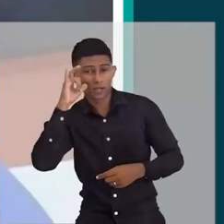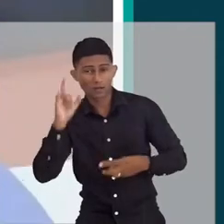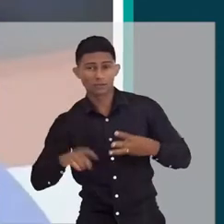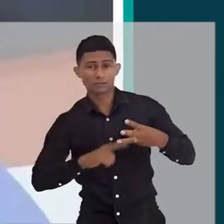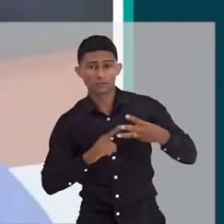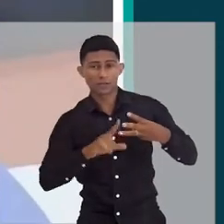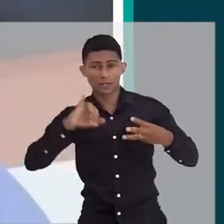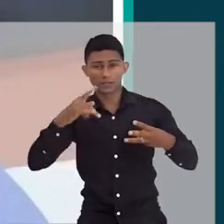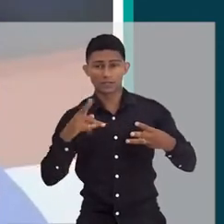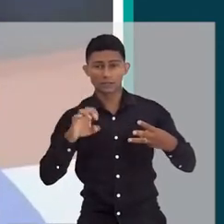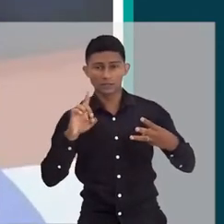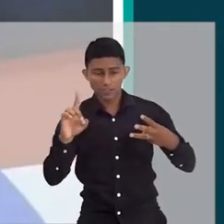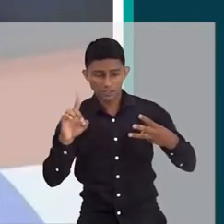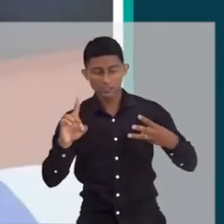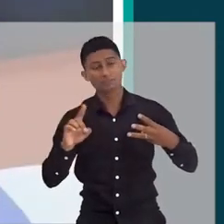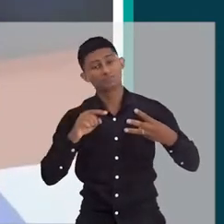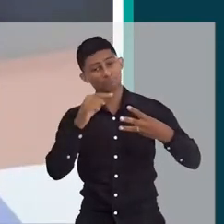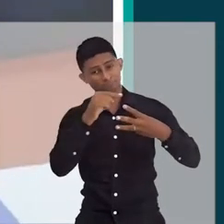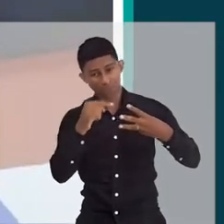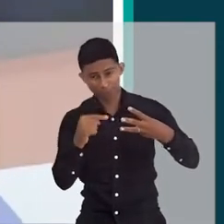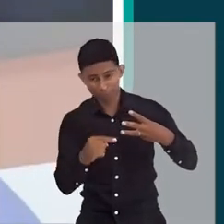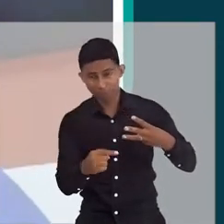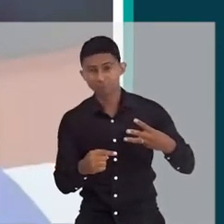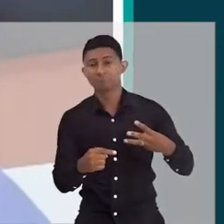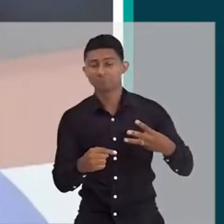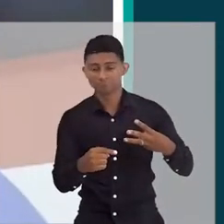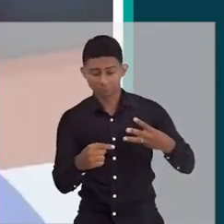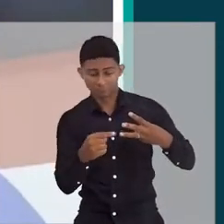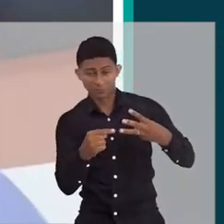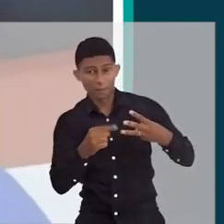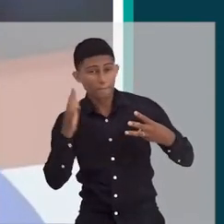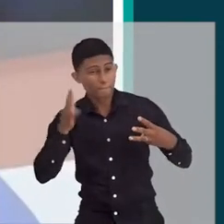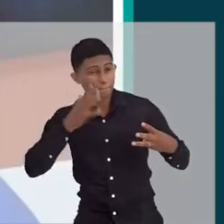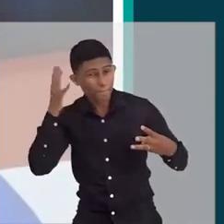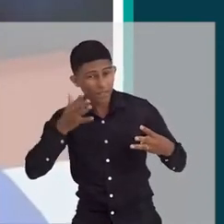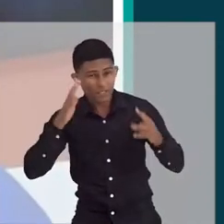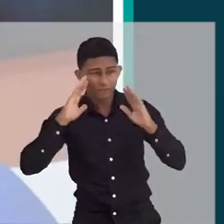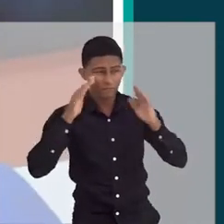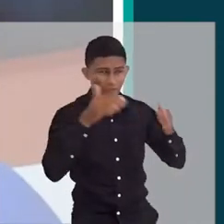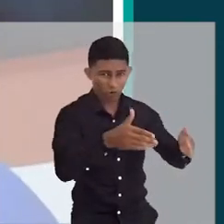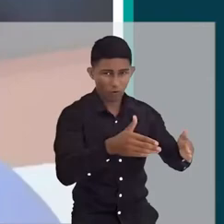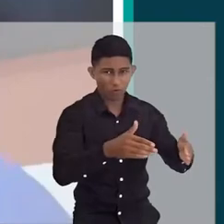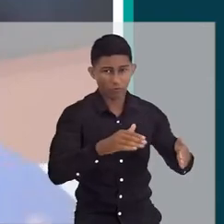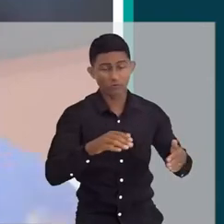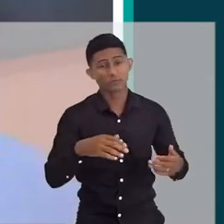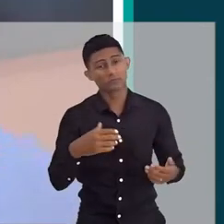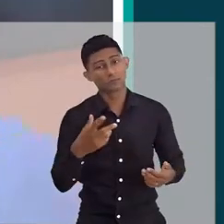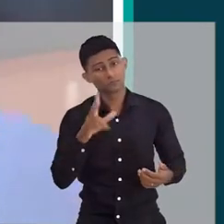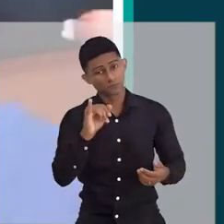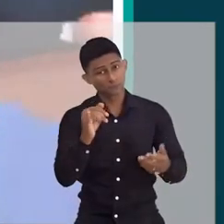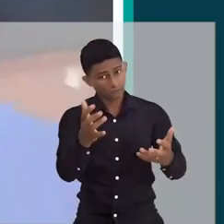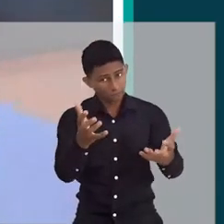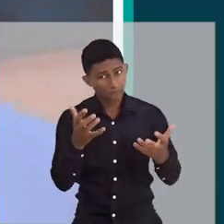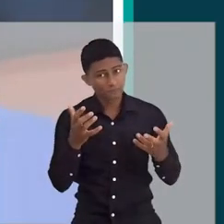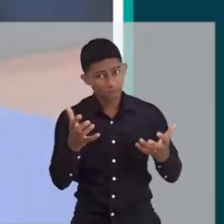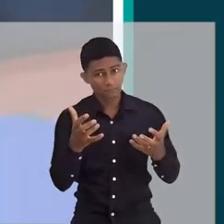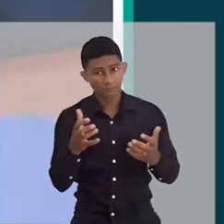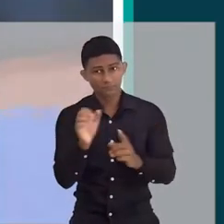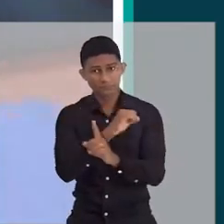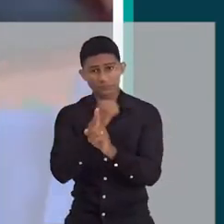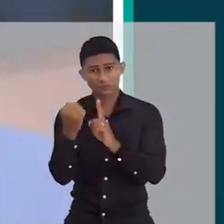Se você tiver focado em palestras, muito sentido no LinkedIn. E se você quiser continuar vivo